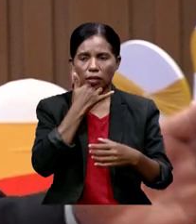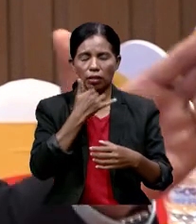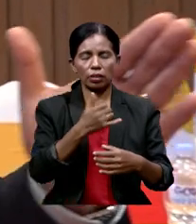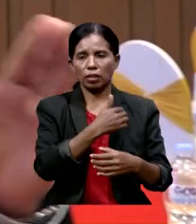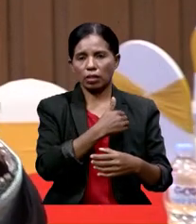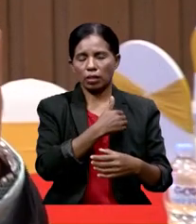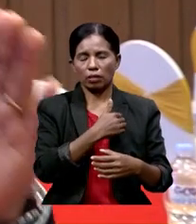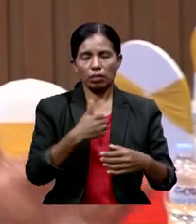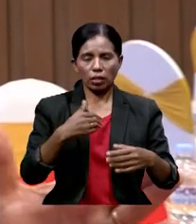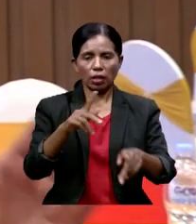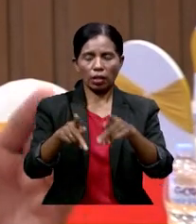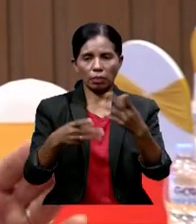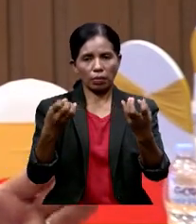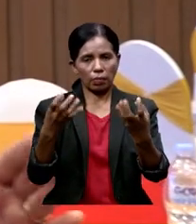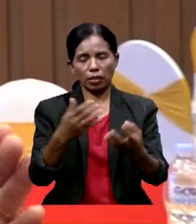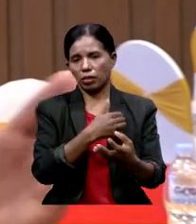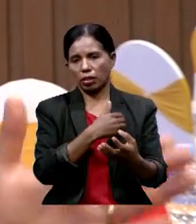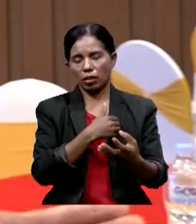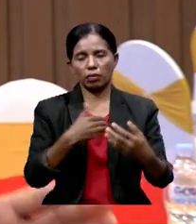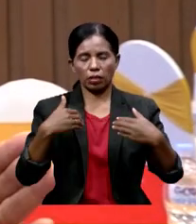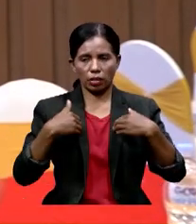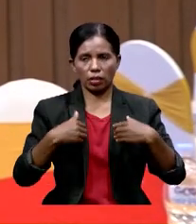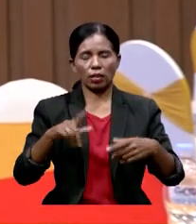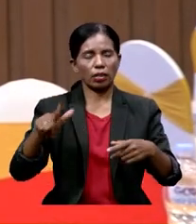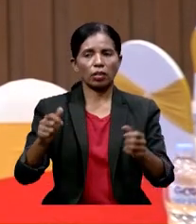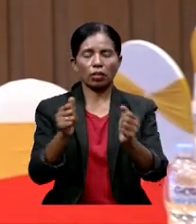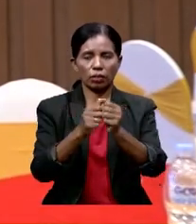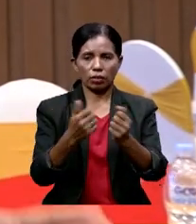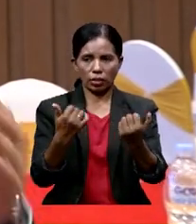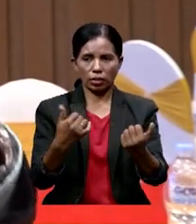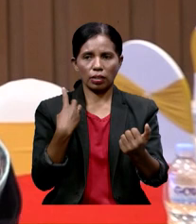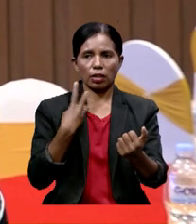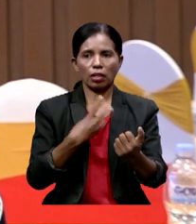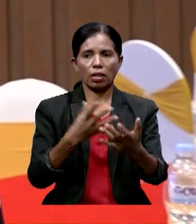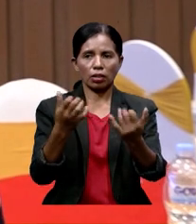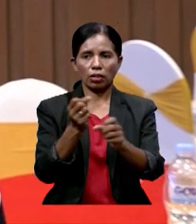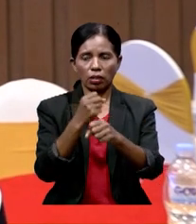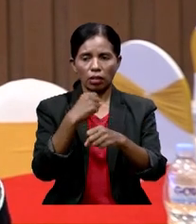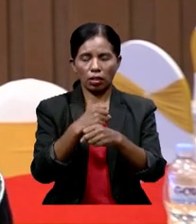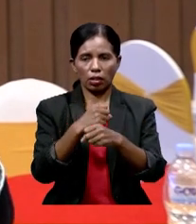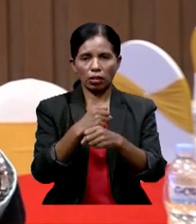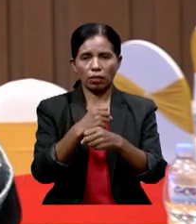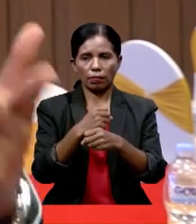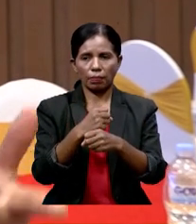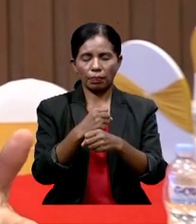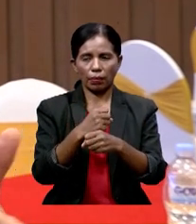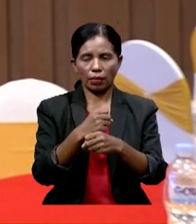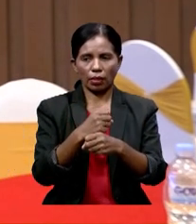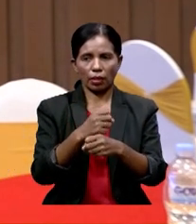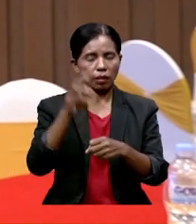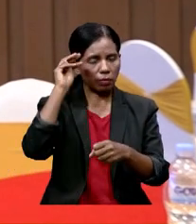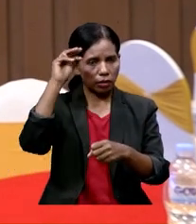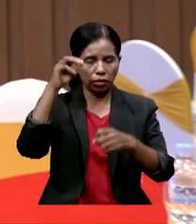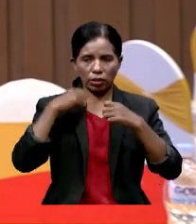se menos ela ré, falta ré, então, orcida, roida, né, maca, agora halo ela. Senhor Ministro da